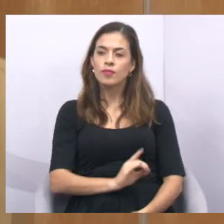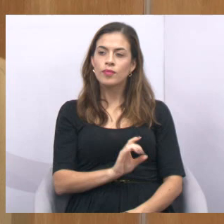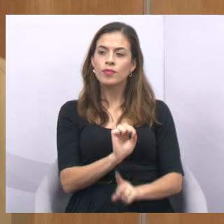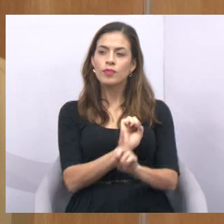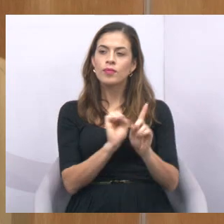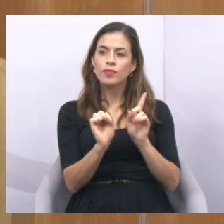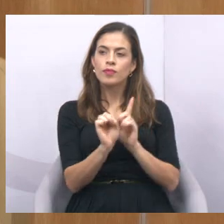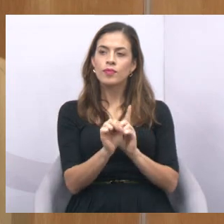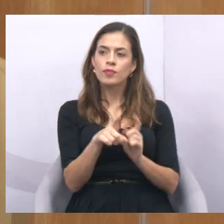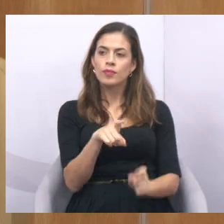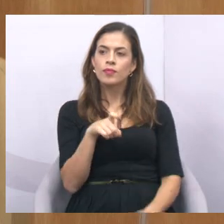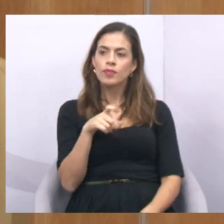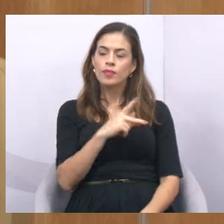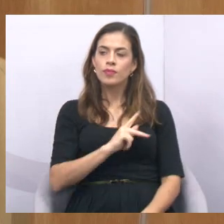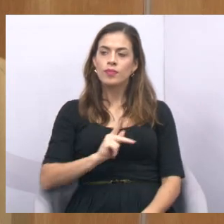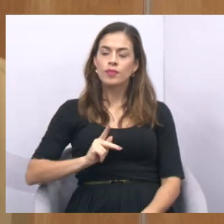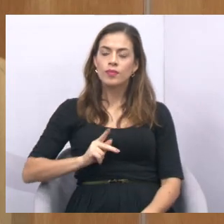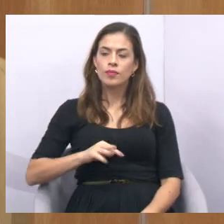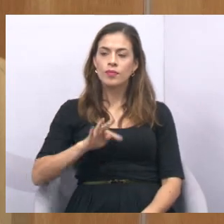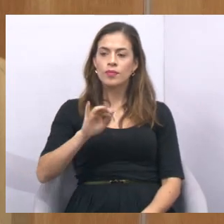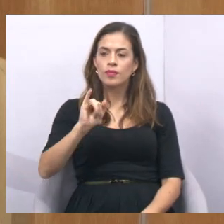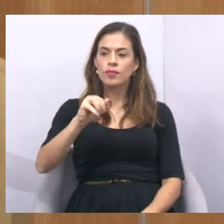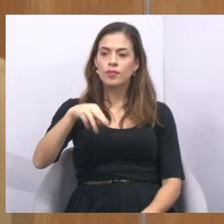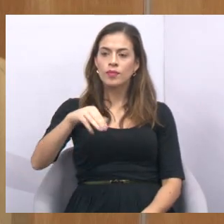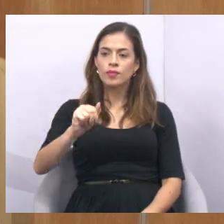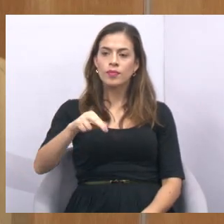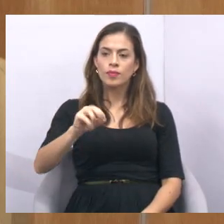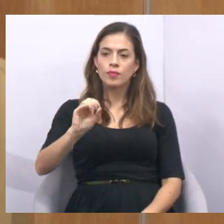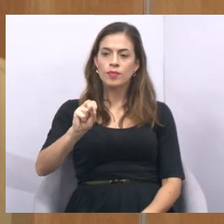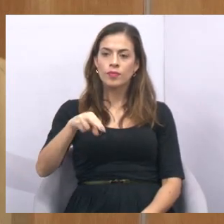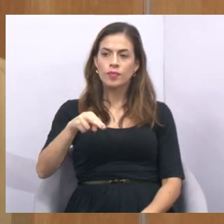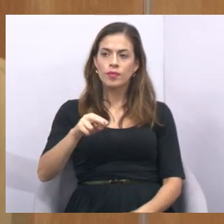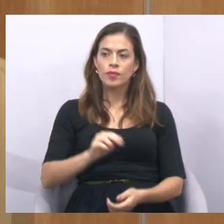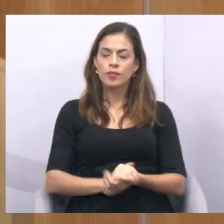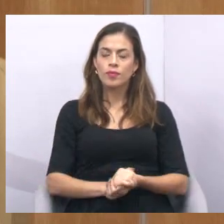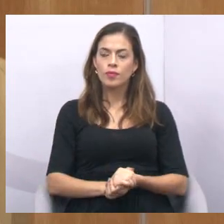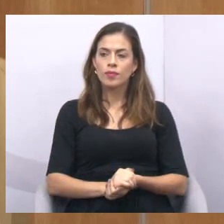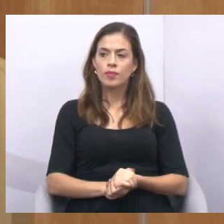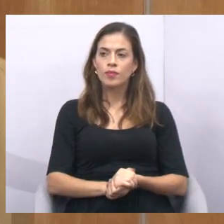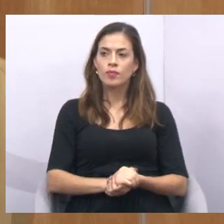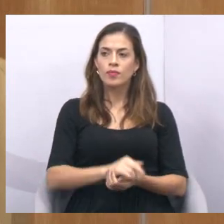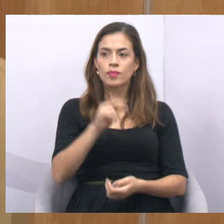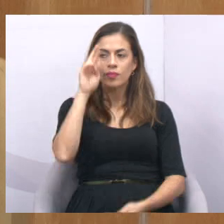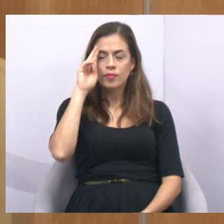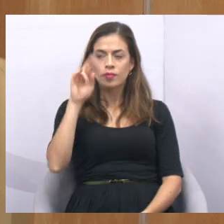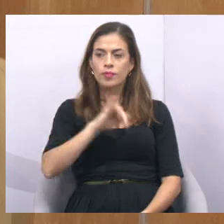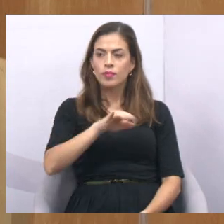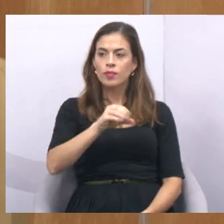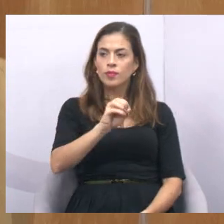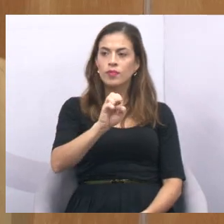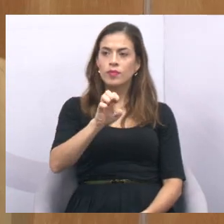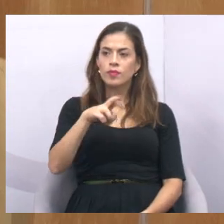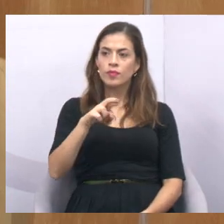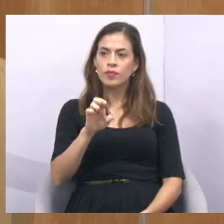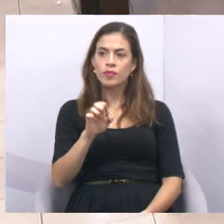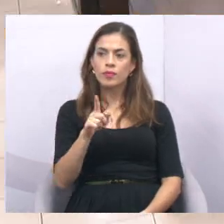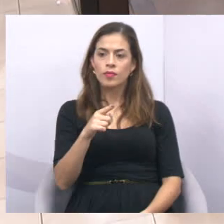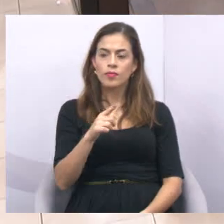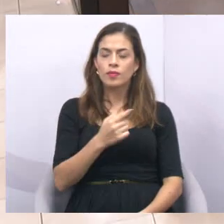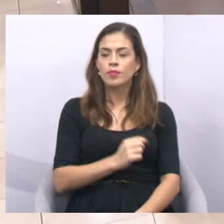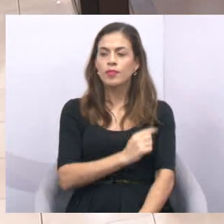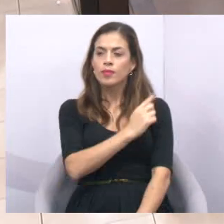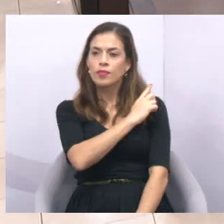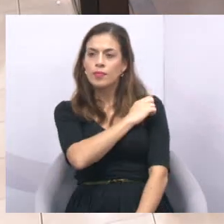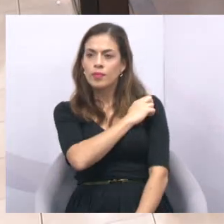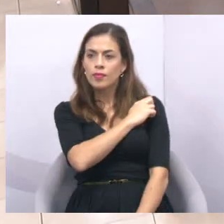e ex-presidente do Trianon Clube. E o senhor Everton José Costa Pereira, primeiro-tenente, que está aqui representando o